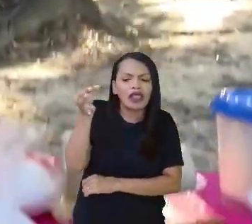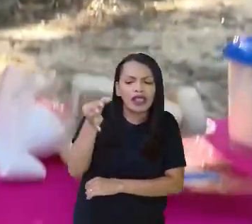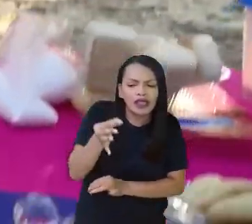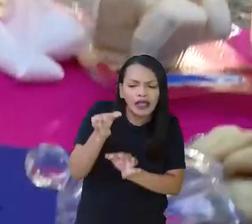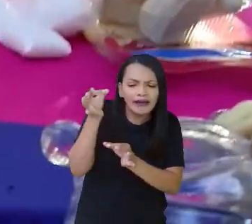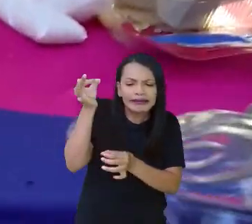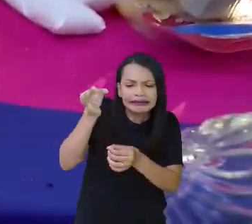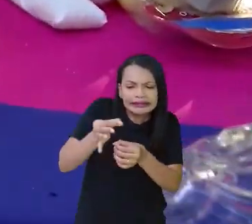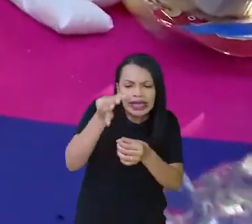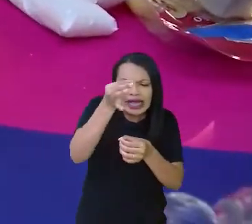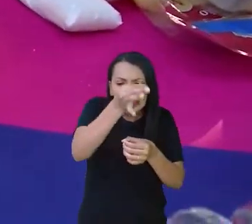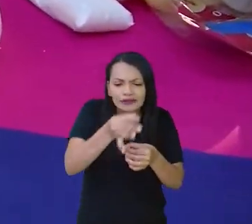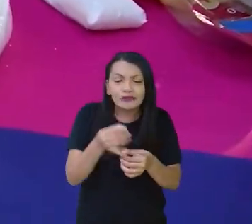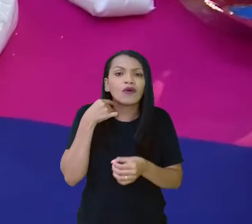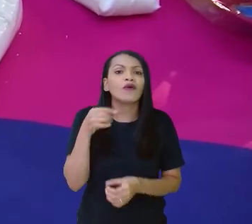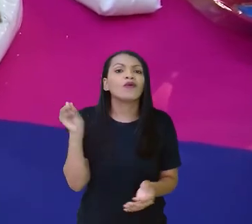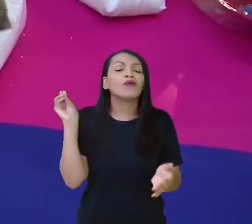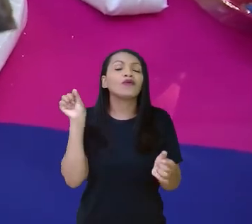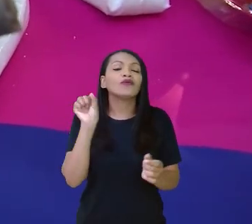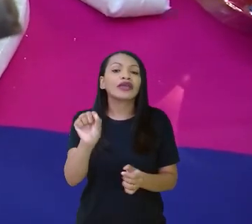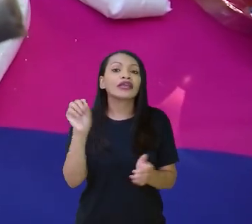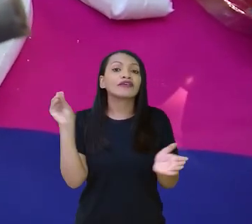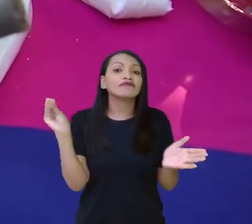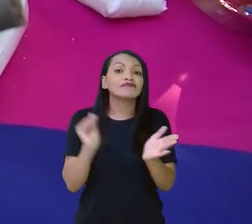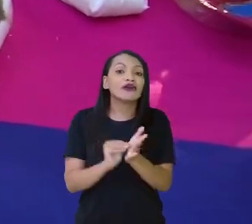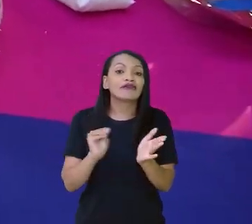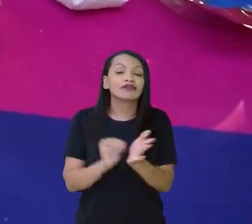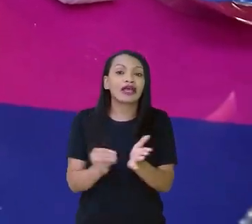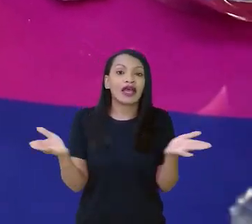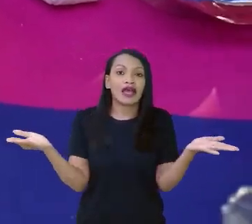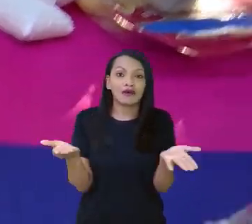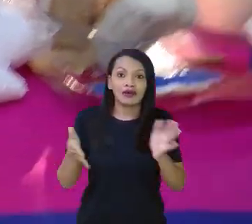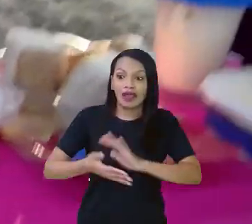aí? O que é que falta agora?